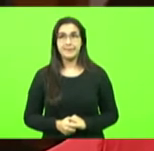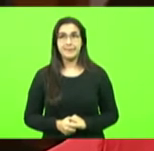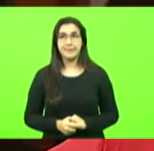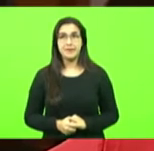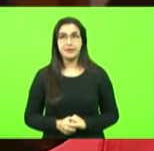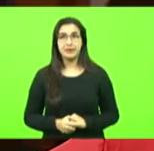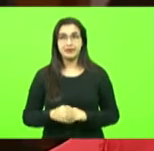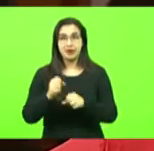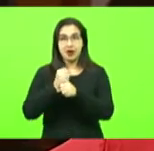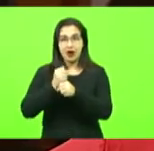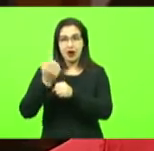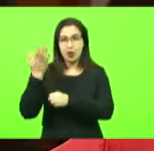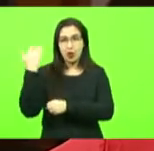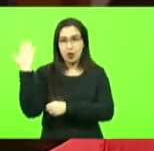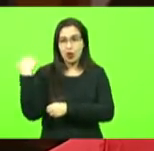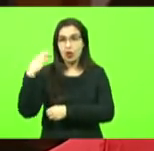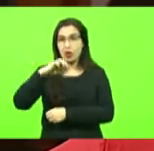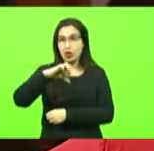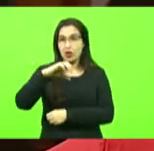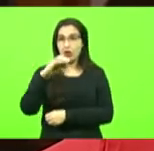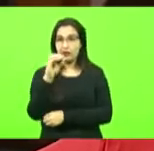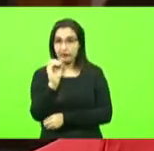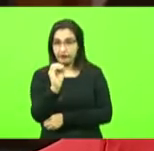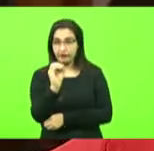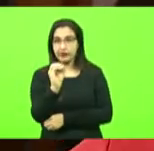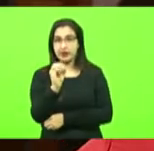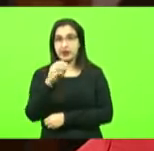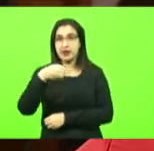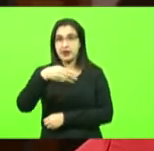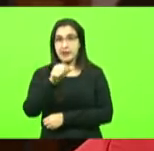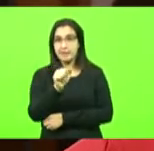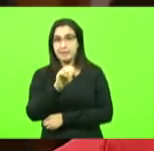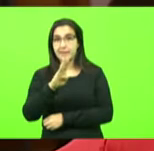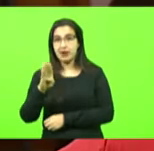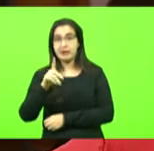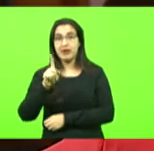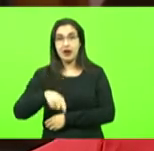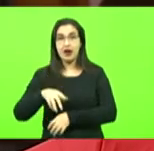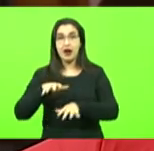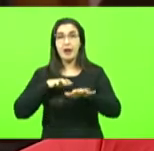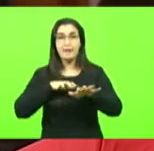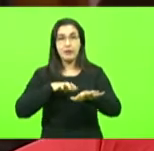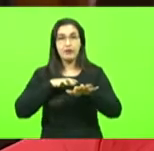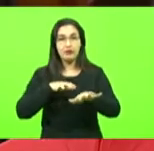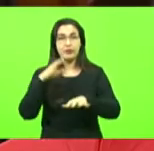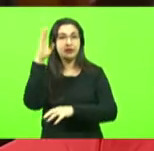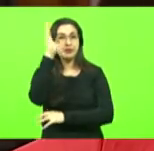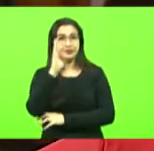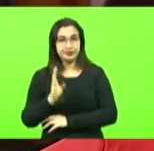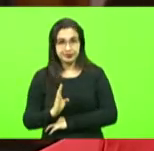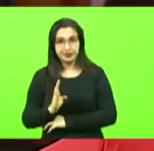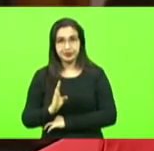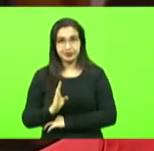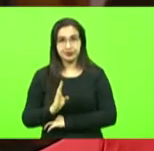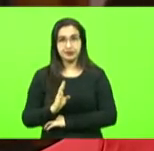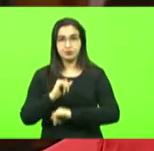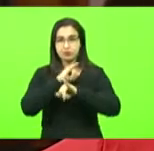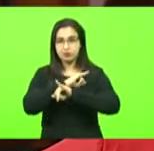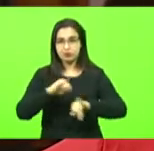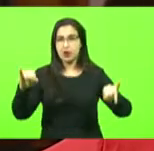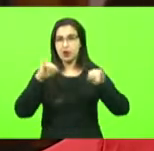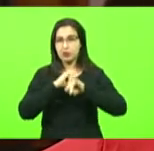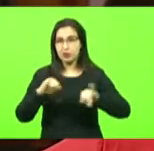Nos anos 90, o MAB se torna um movimento nacional, trazendo a denúncia de que